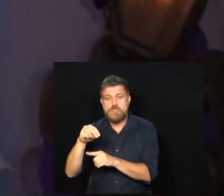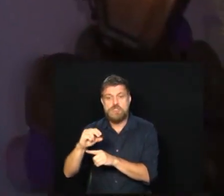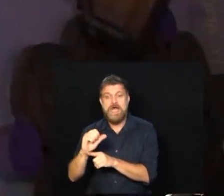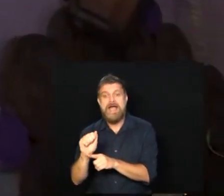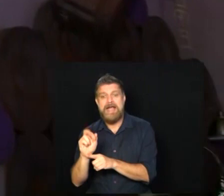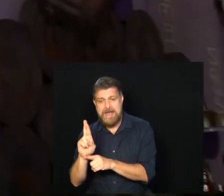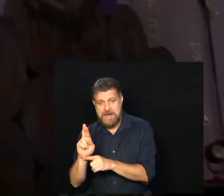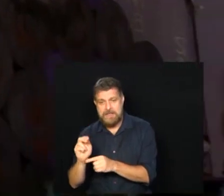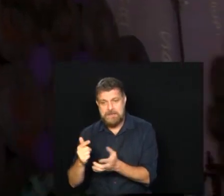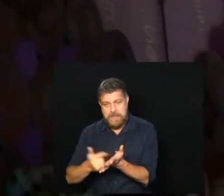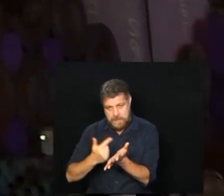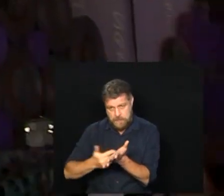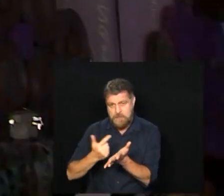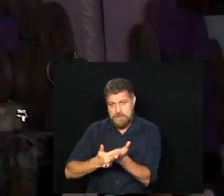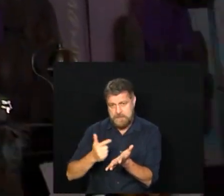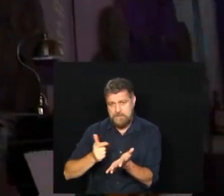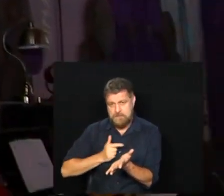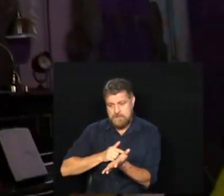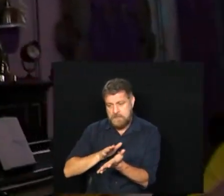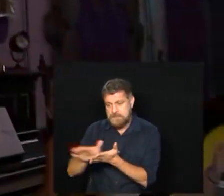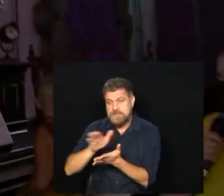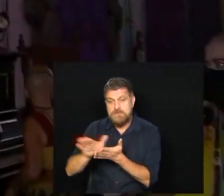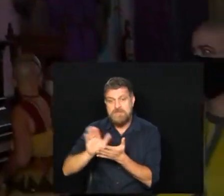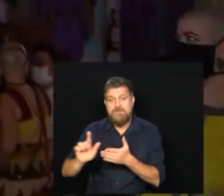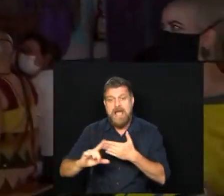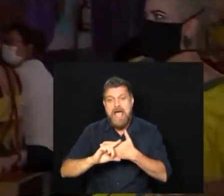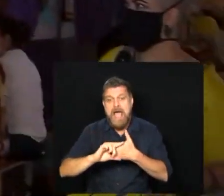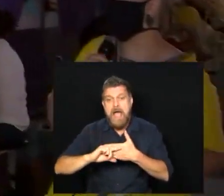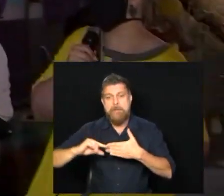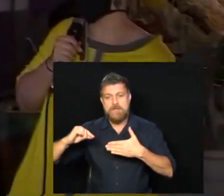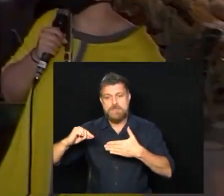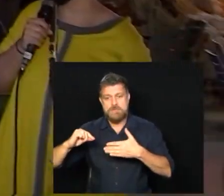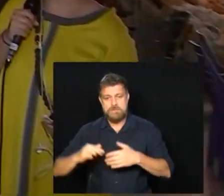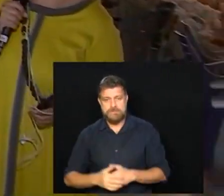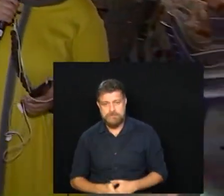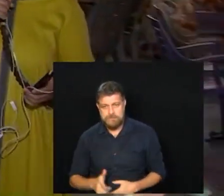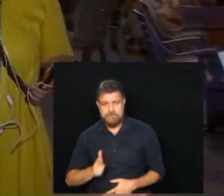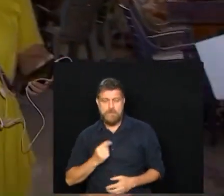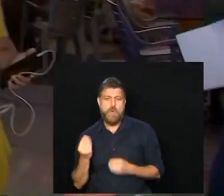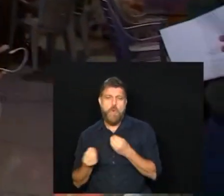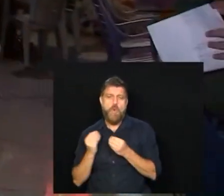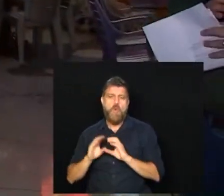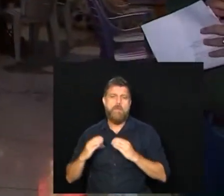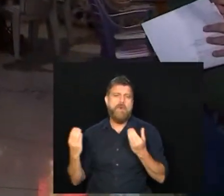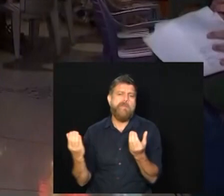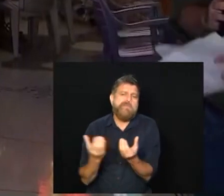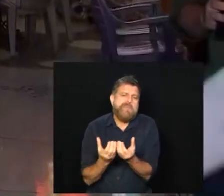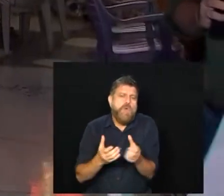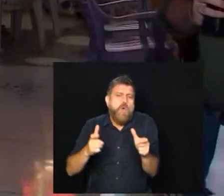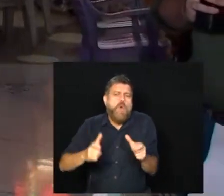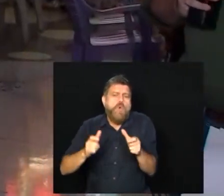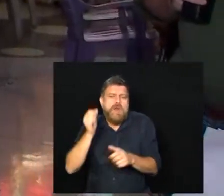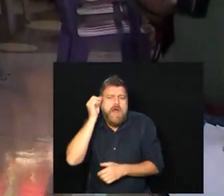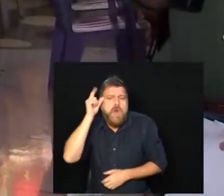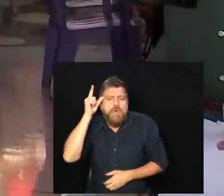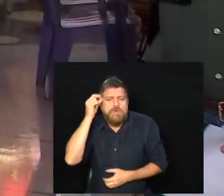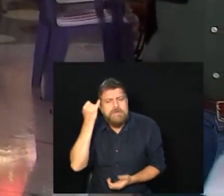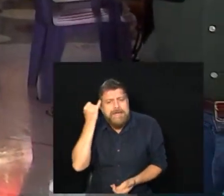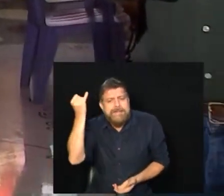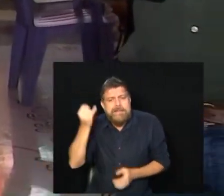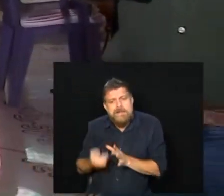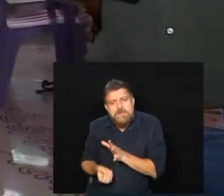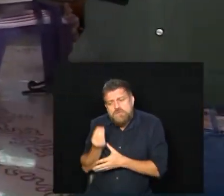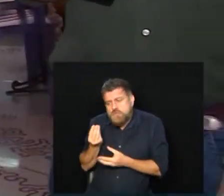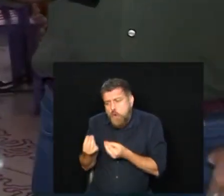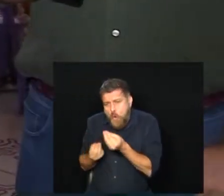à venda, disponível na Amazon. Como surgiu a ideia dessa cooperativa, desse espaço cultural? Como que foi? Olha,